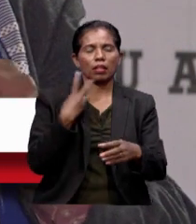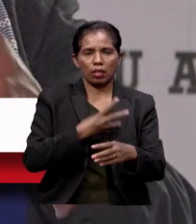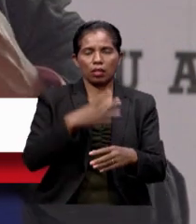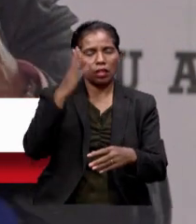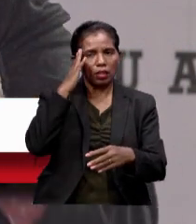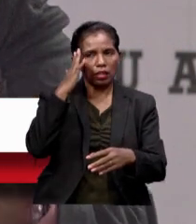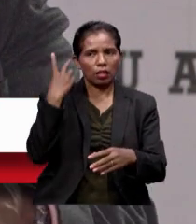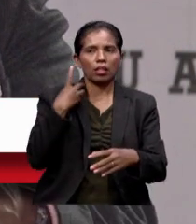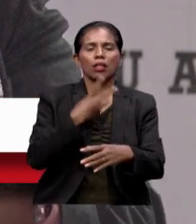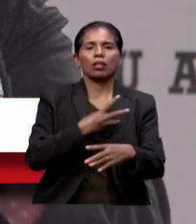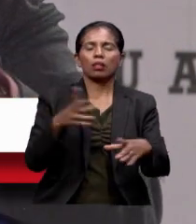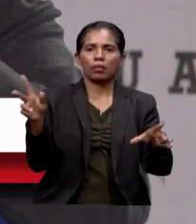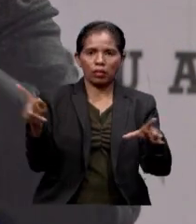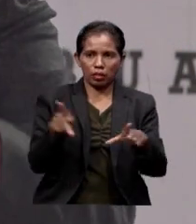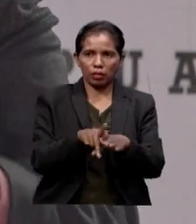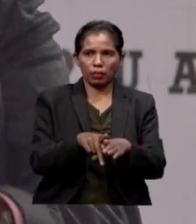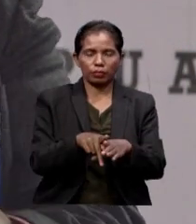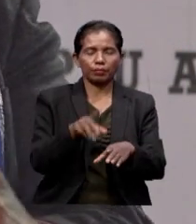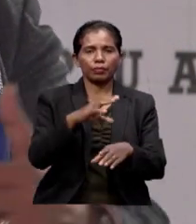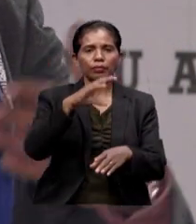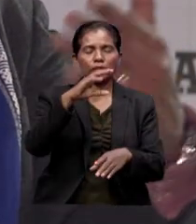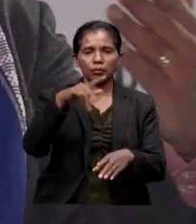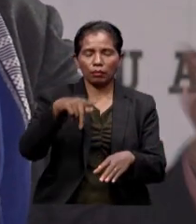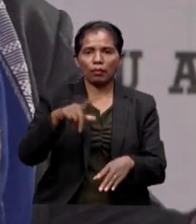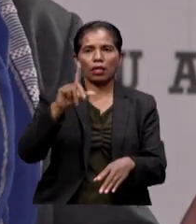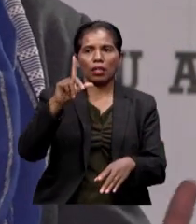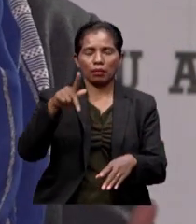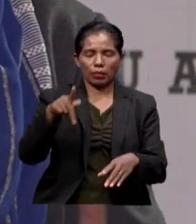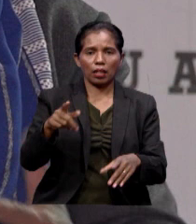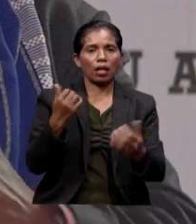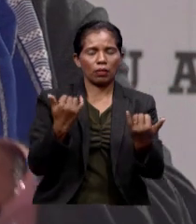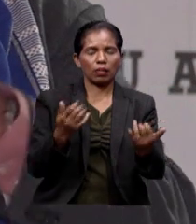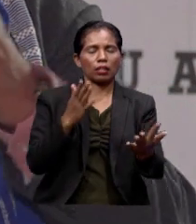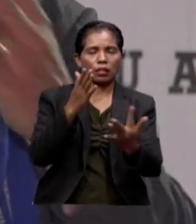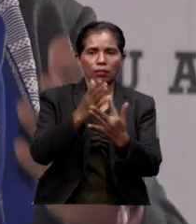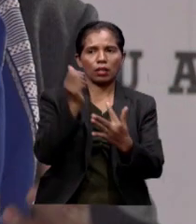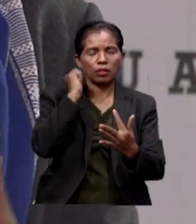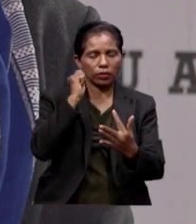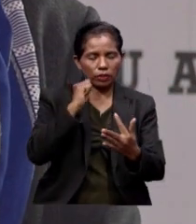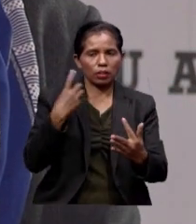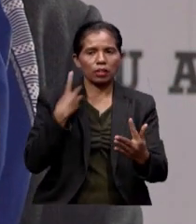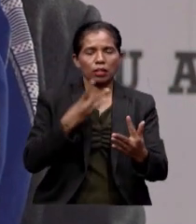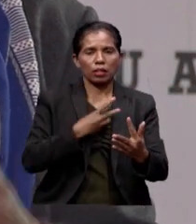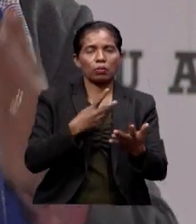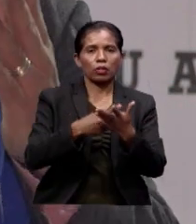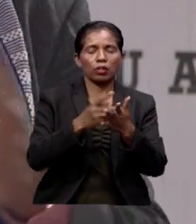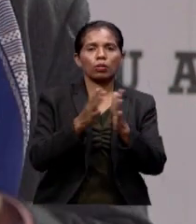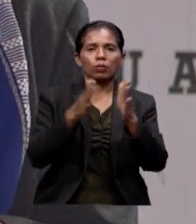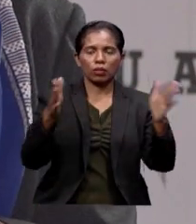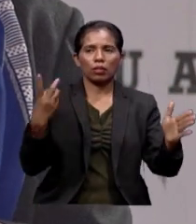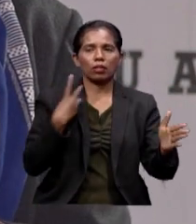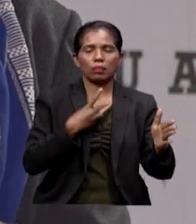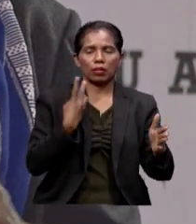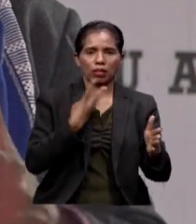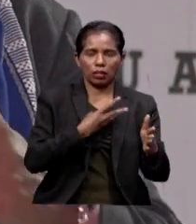ita participan, SPLP, agora tama-tama azian, o projeto po poti wak simusu mai, ita tingin